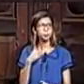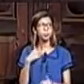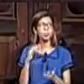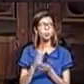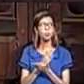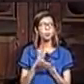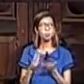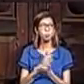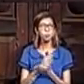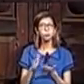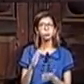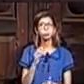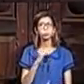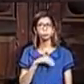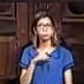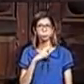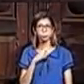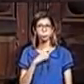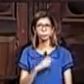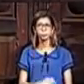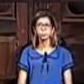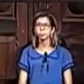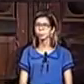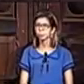são estarrecedores.